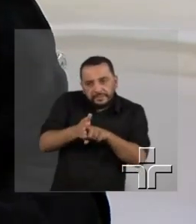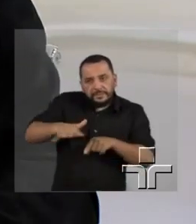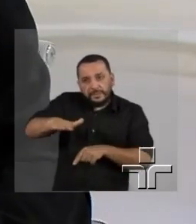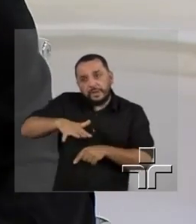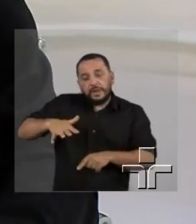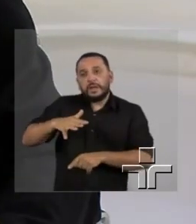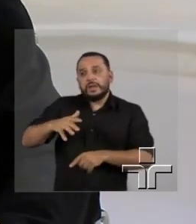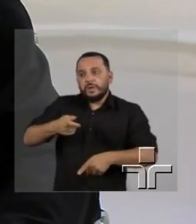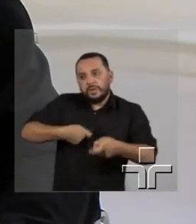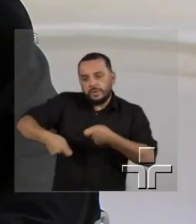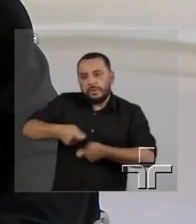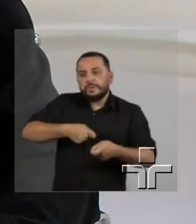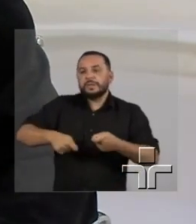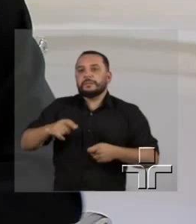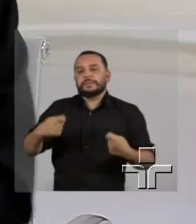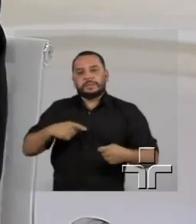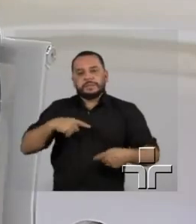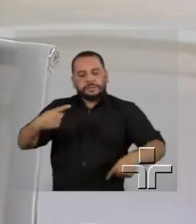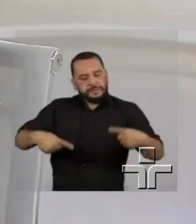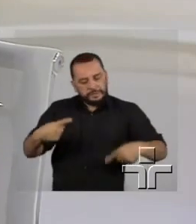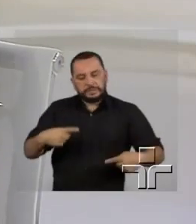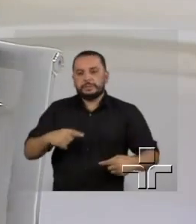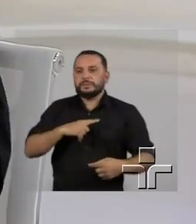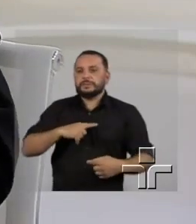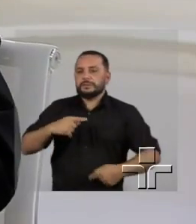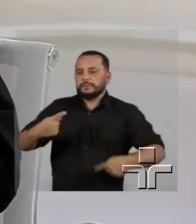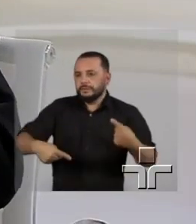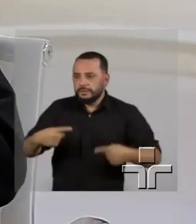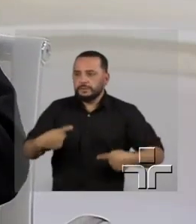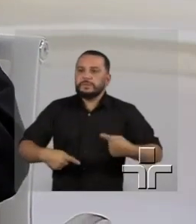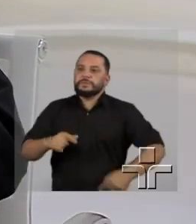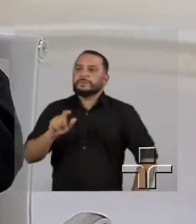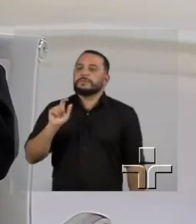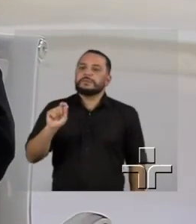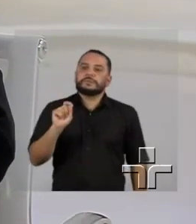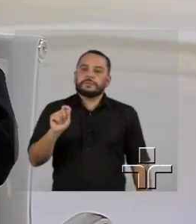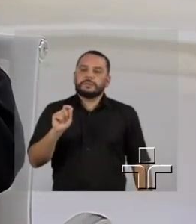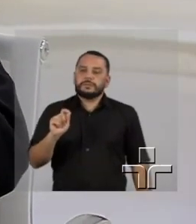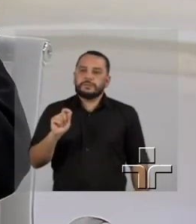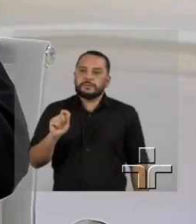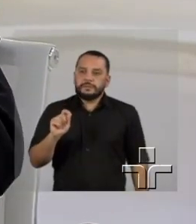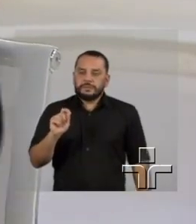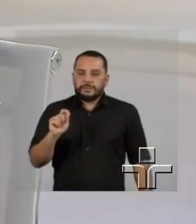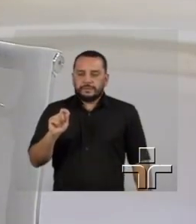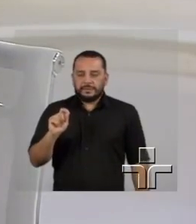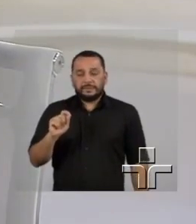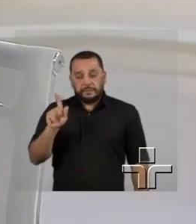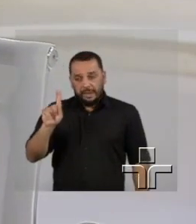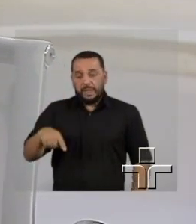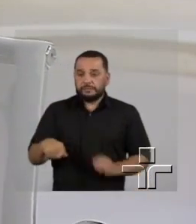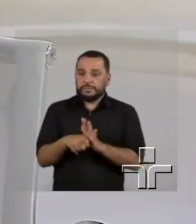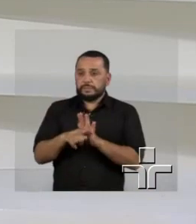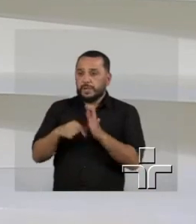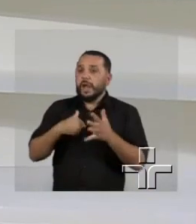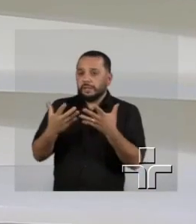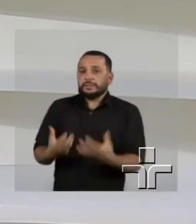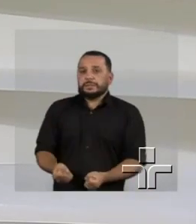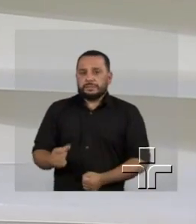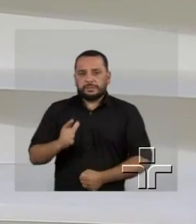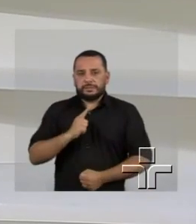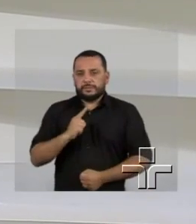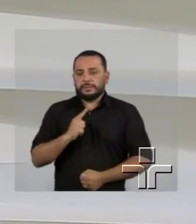né? Como é que o senhor vê o impacto desse governo nessas questões? E também a gente já mencionou aqui os